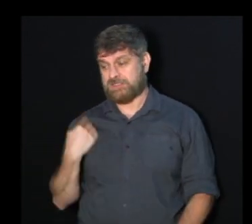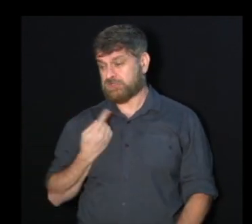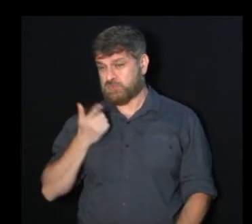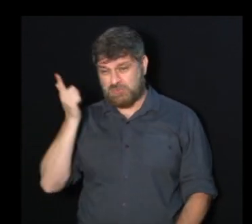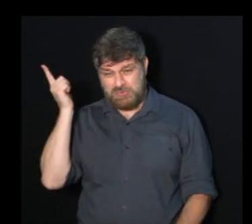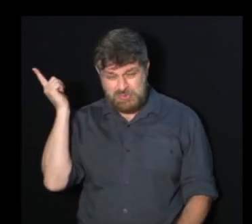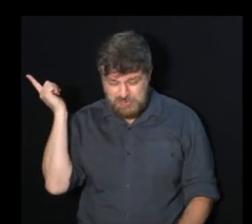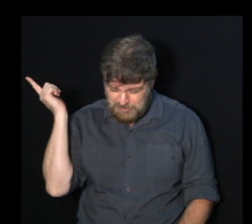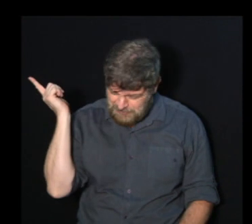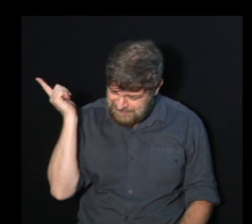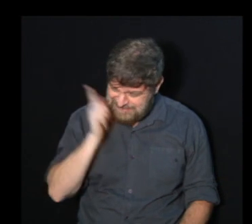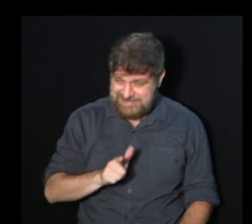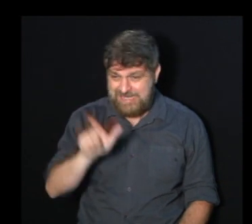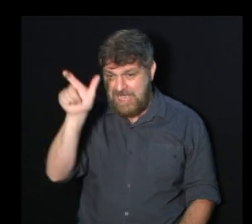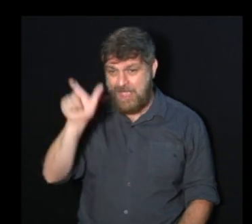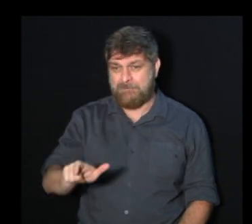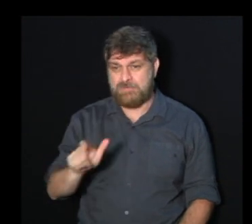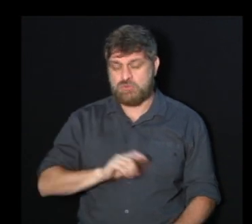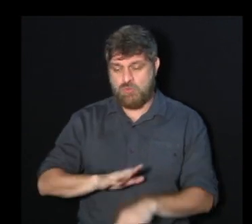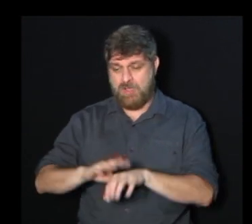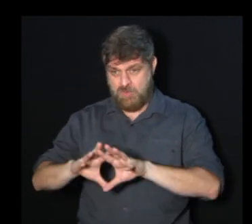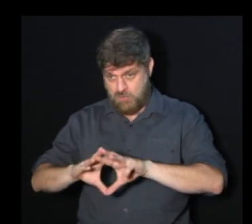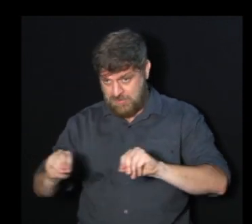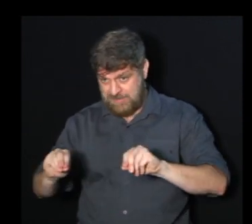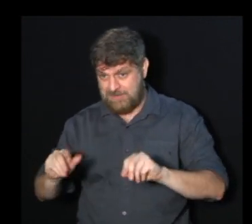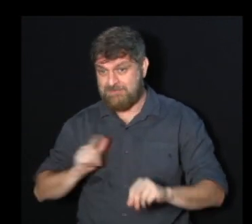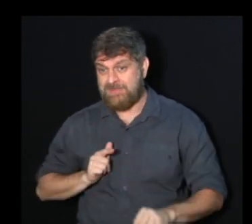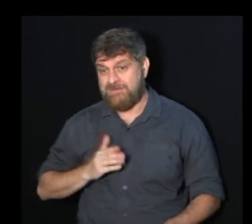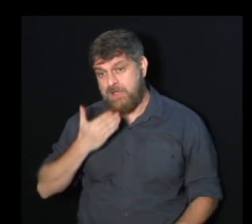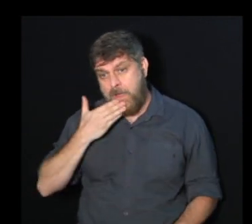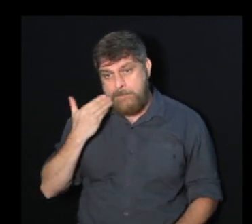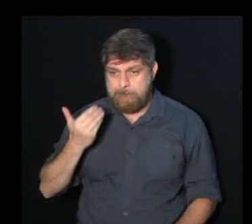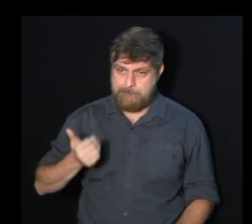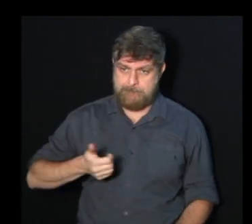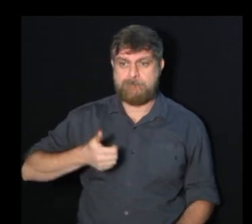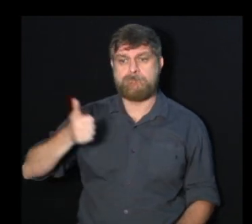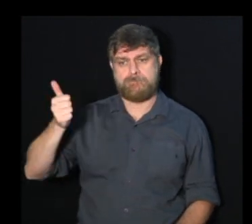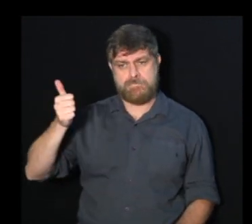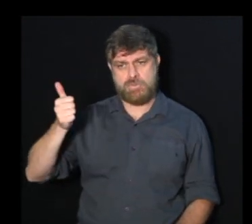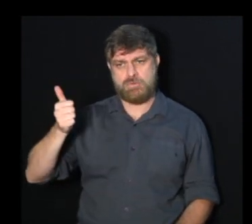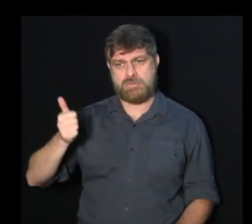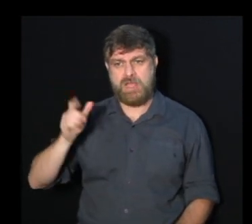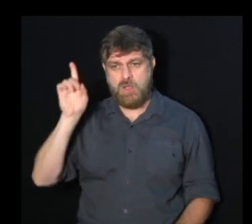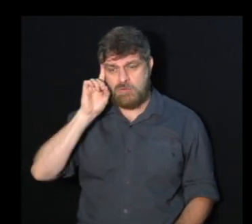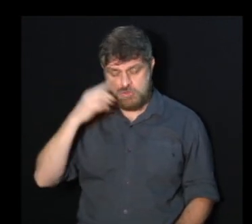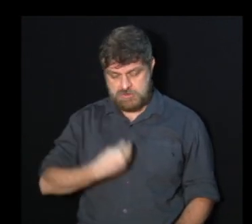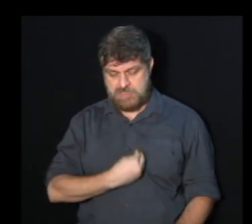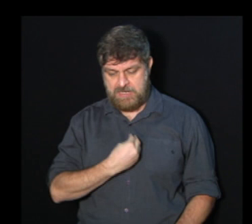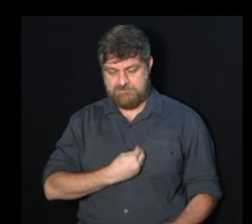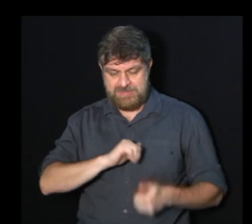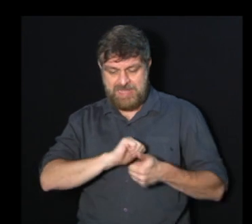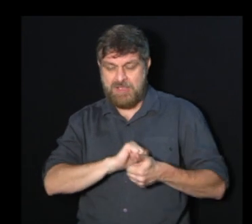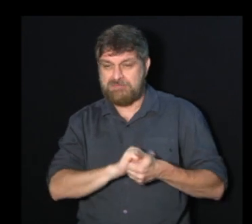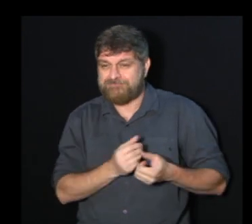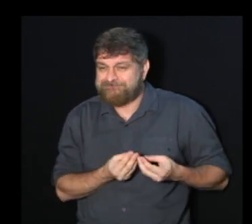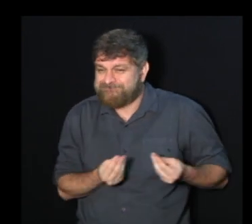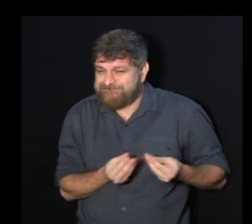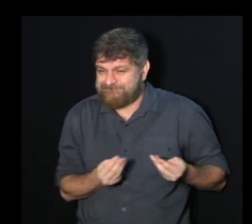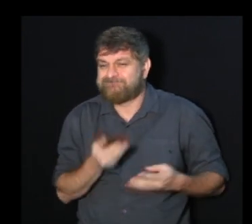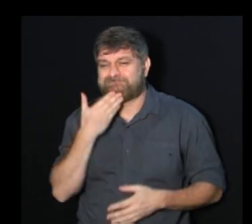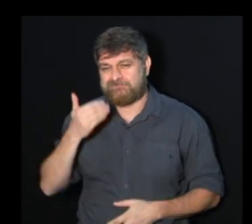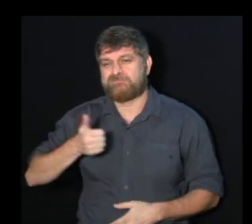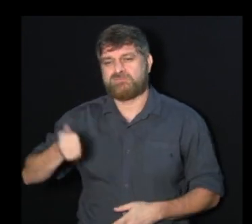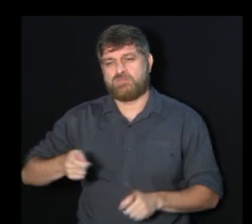conseguir que o paciente saia curado, mas pelo menos melhorar o dia a dia dele, a gente consegue.